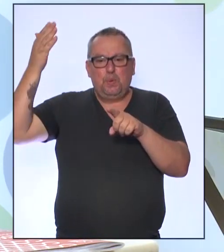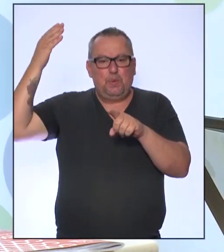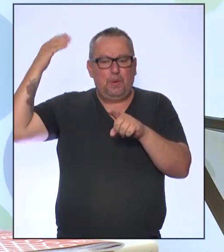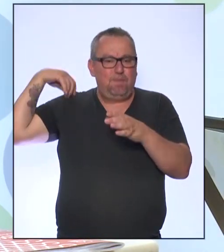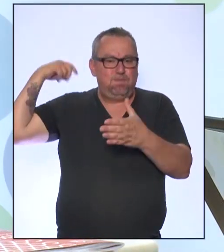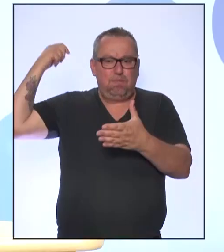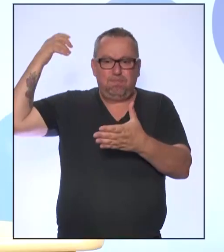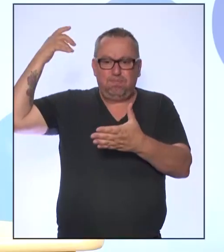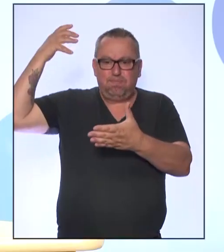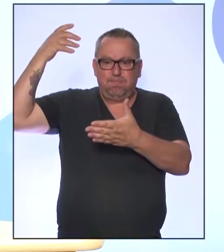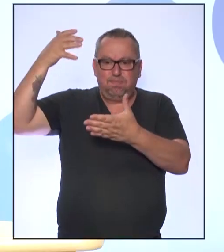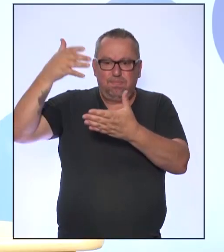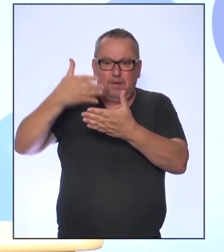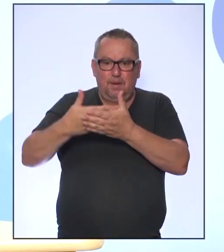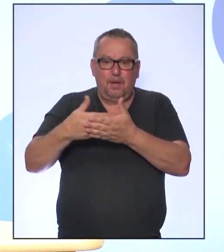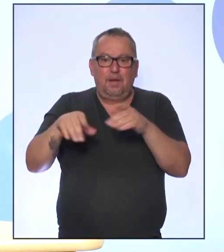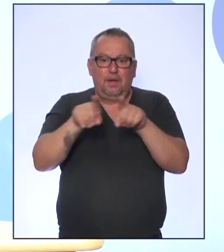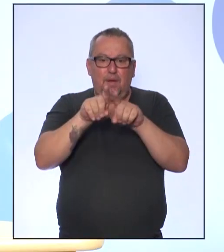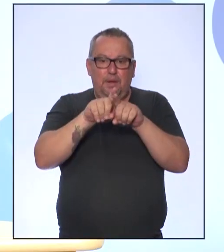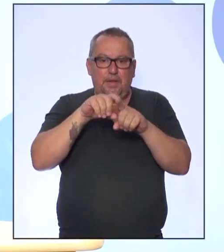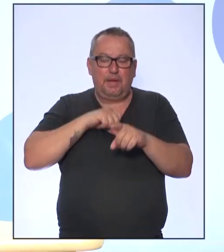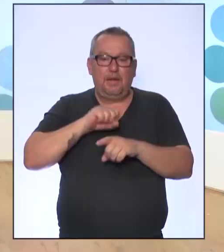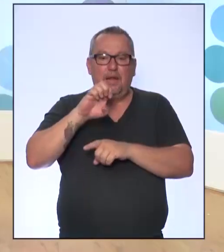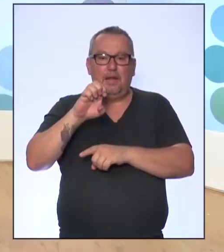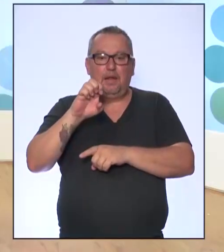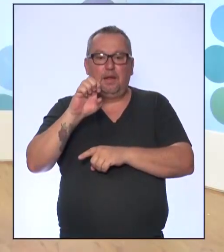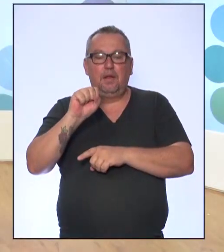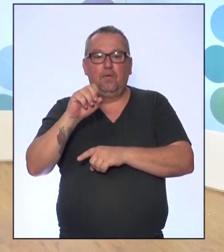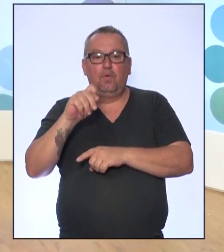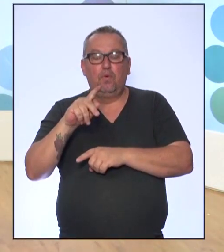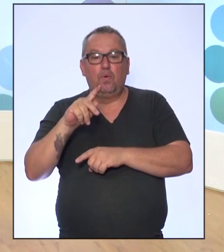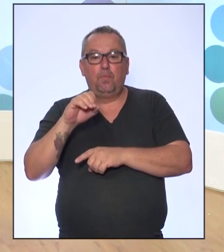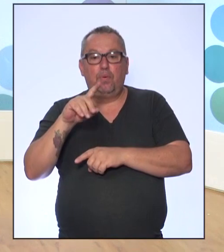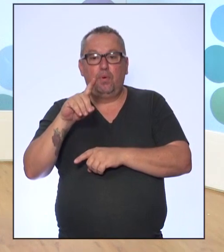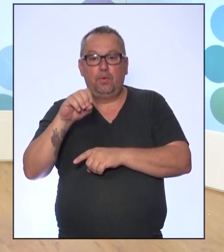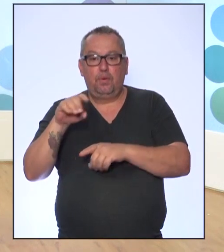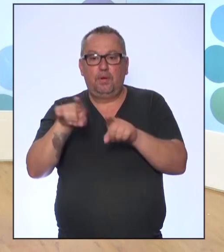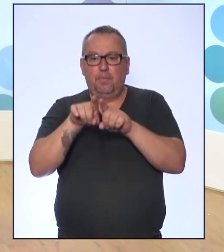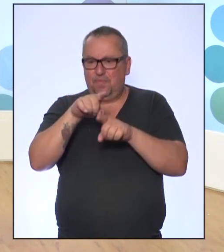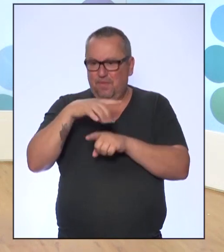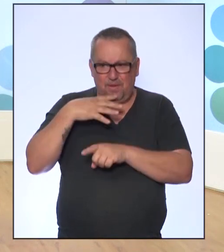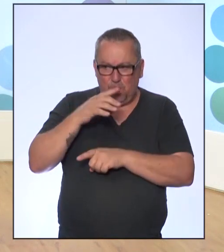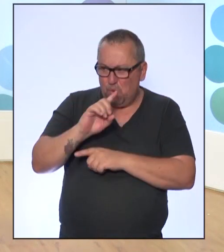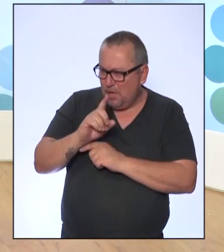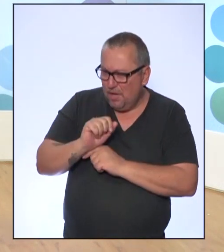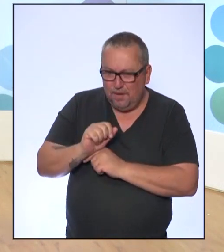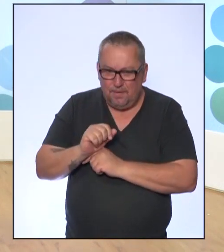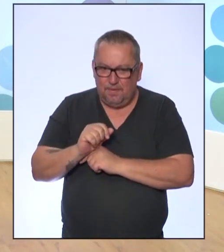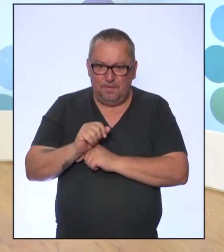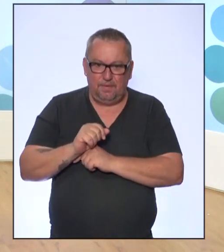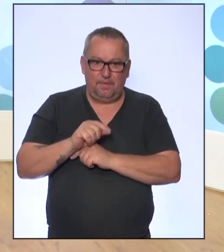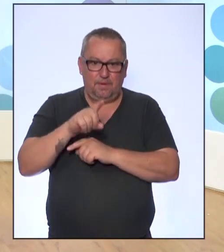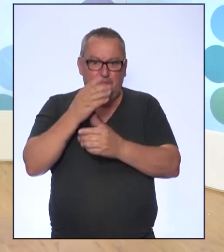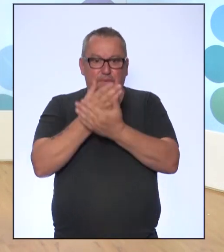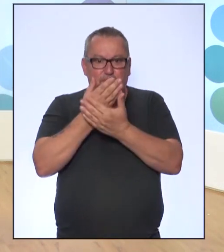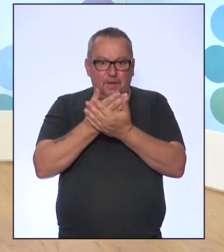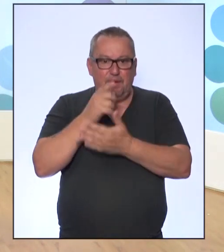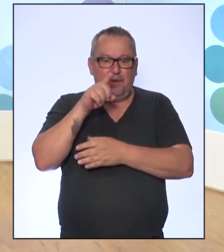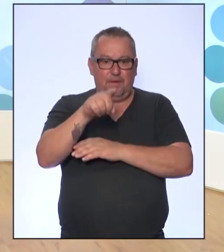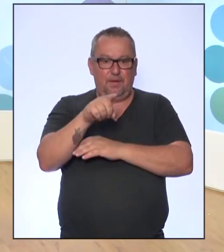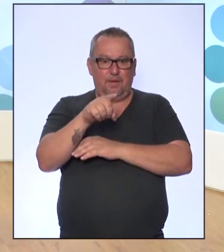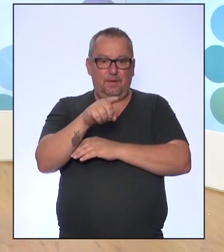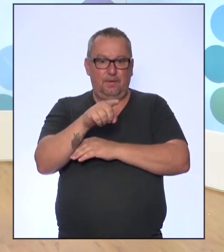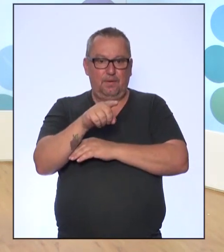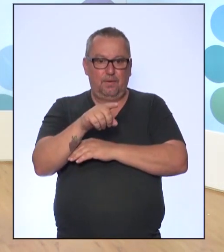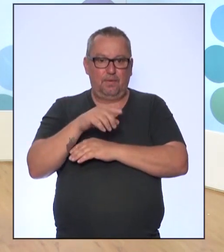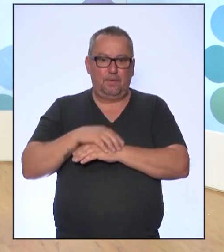antiguidade. Nós temos as fábulas de Esopo, não é mesmo? Temos, bem lembrado, que eles não devem nem conhecer, algo para vocês pesquisarem. Para vocês pesquisarem, muito bem, as